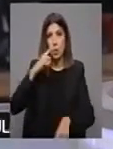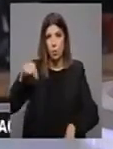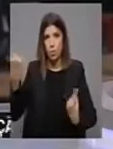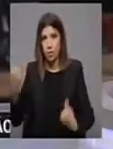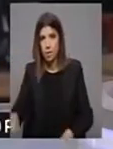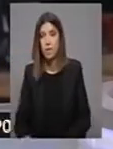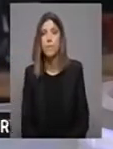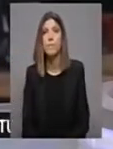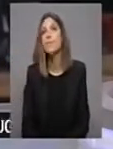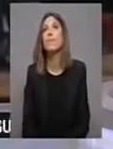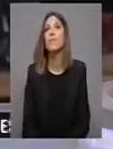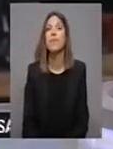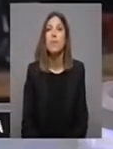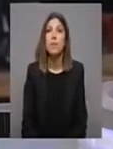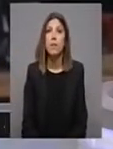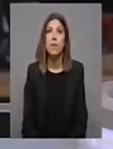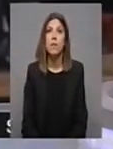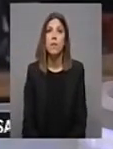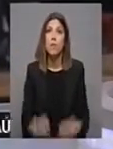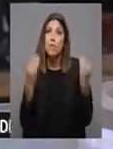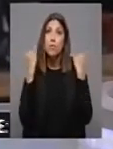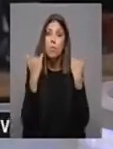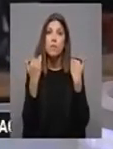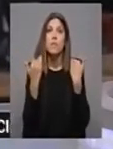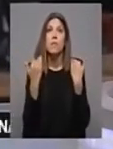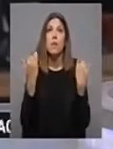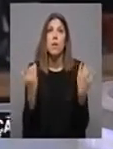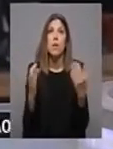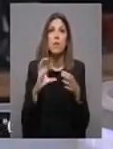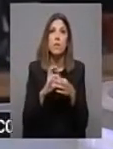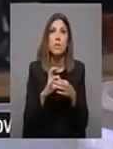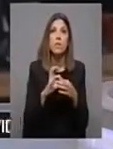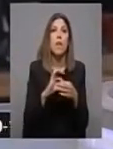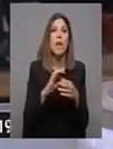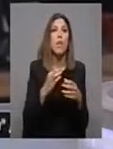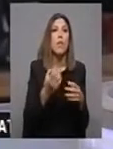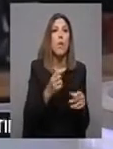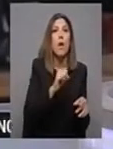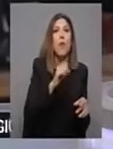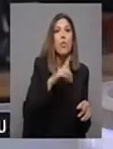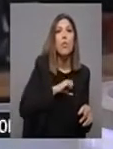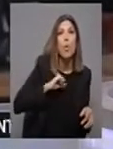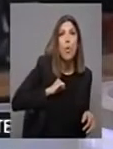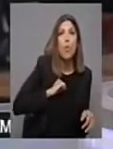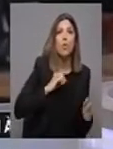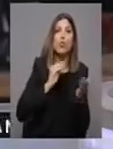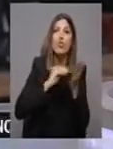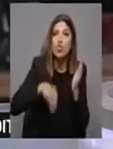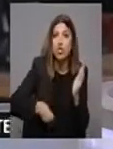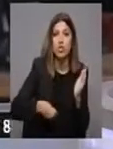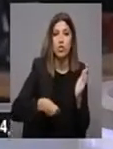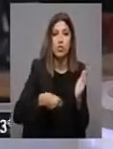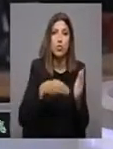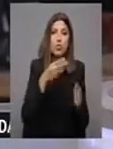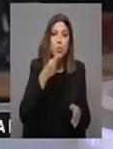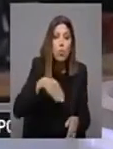fundamental que nós temos. Juntando tudo o que é informação das matrizes prediais, juntando informação do registro predial, juntando inclusive